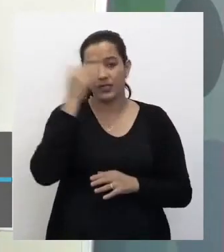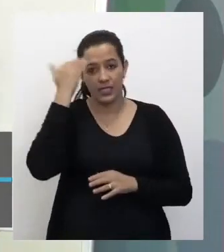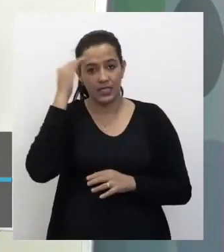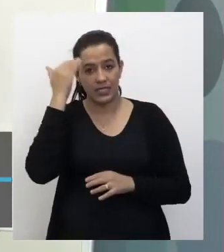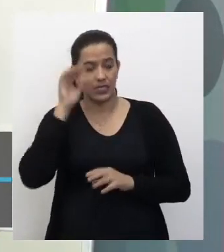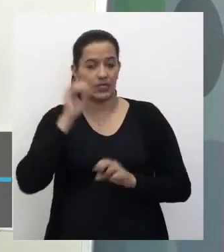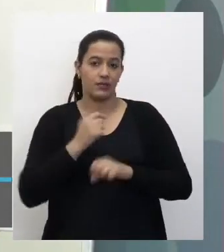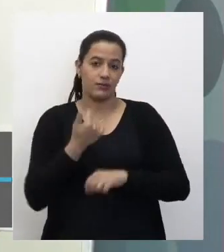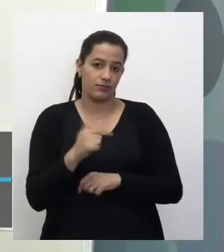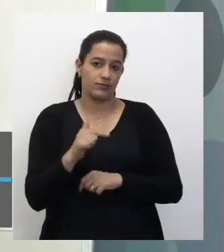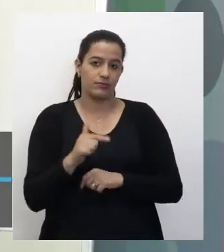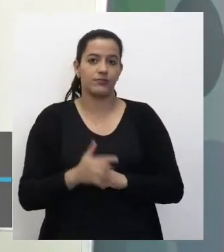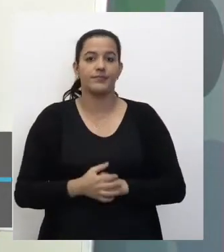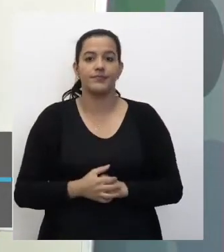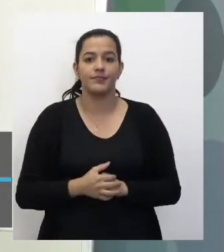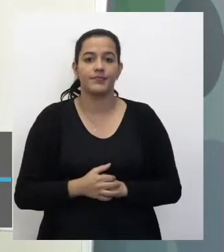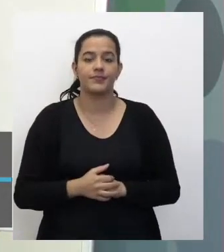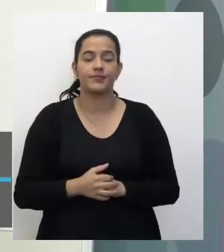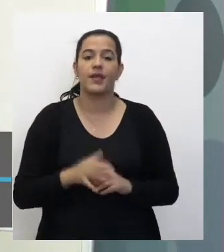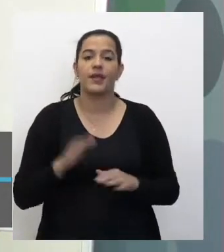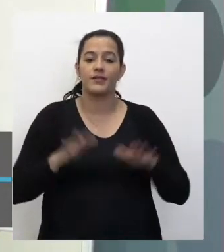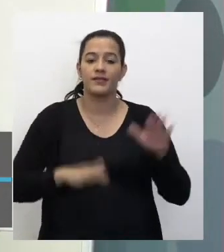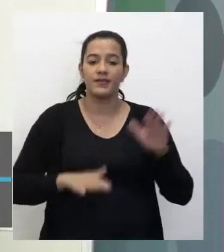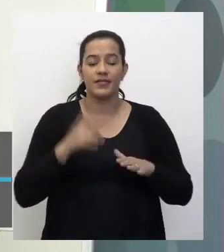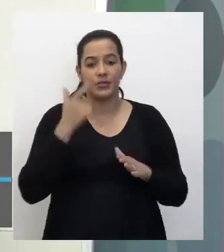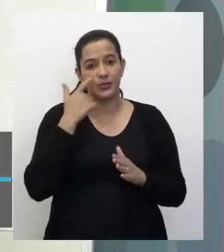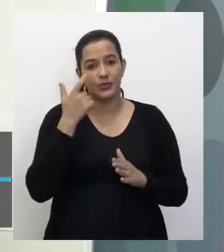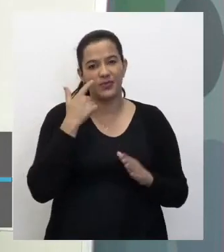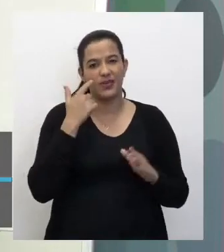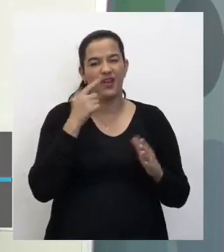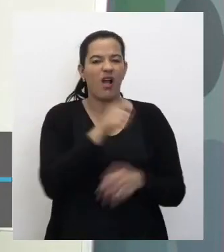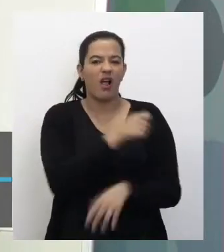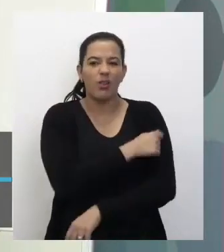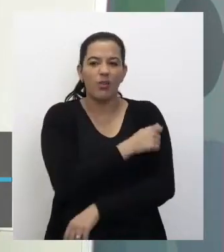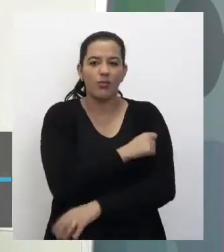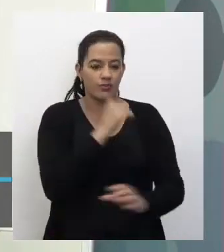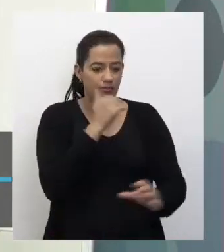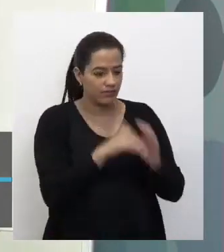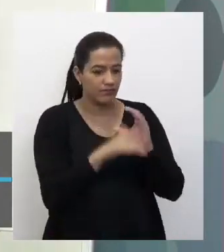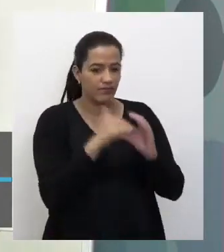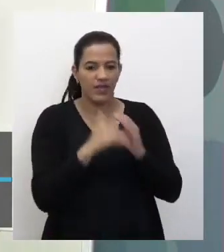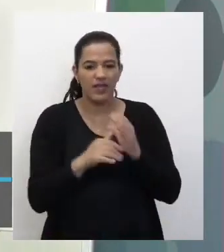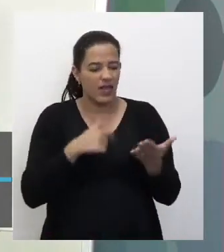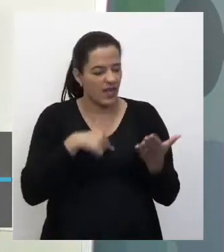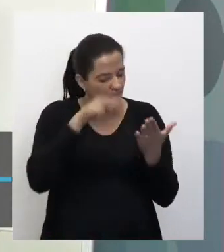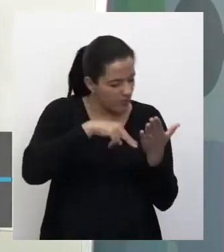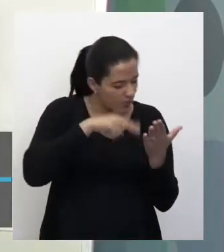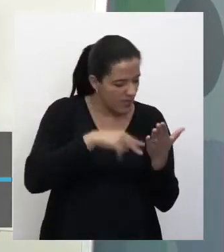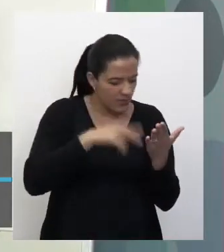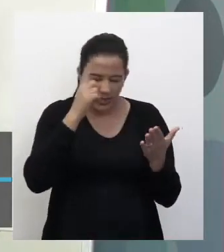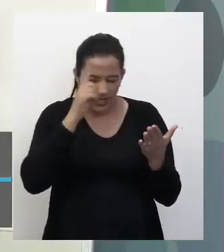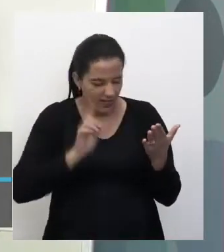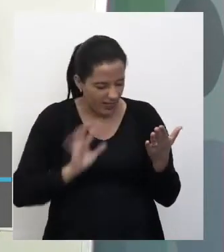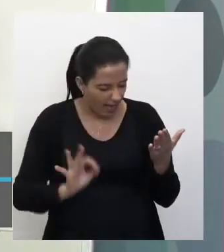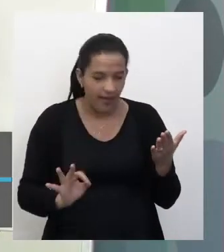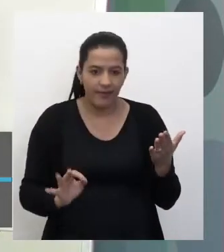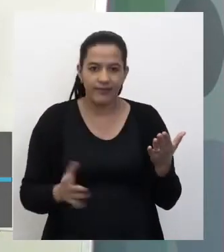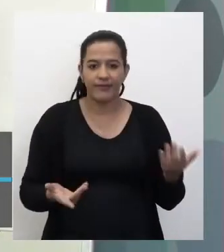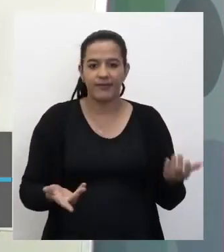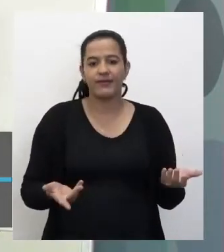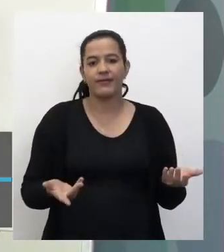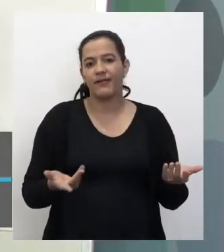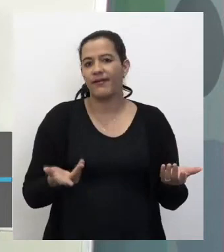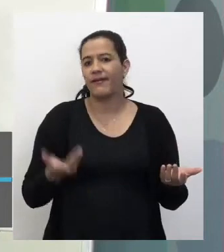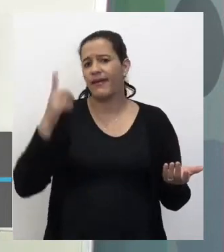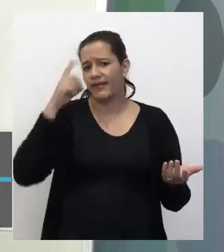gente vê alguns comentários no chat, né? Tem aluno que escreve assim, não estou entendendo nada. É meio difícil não